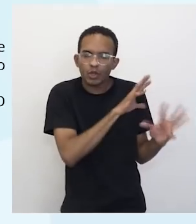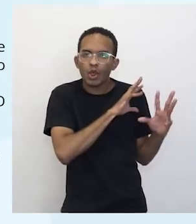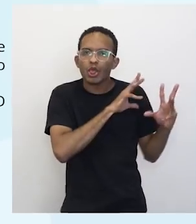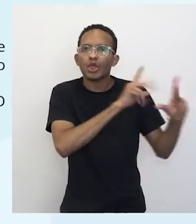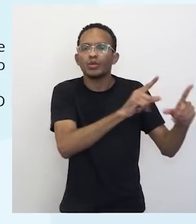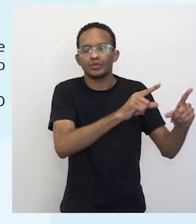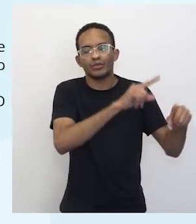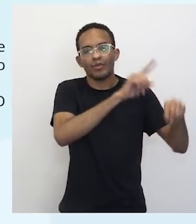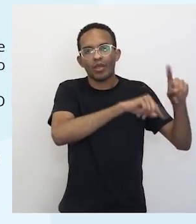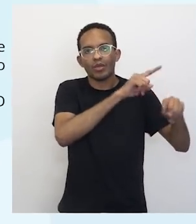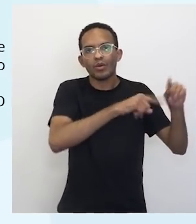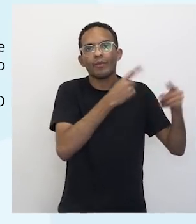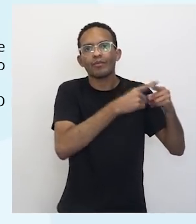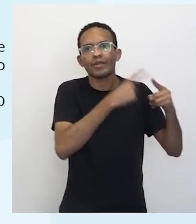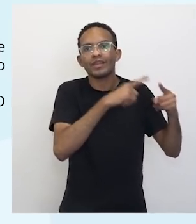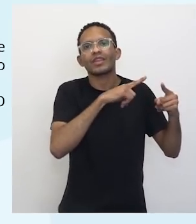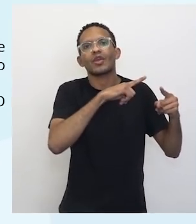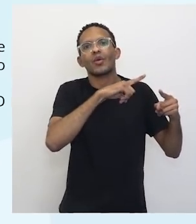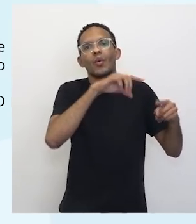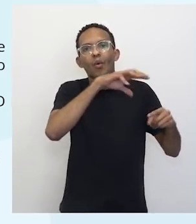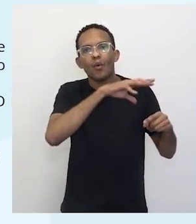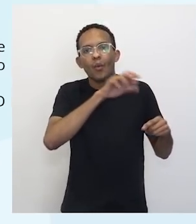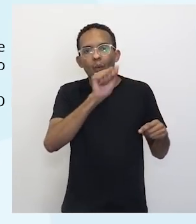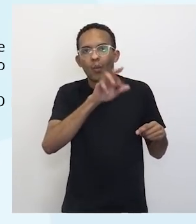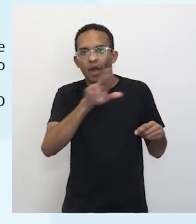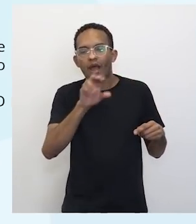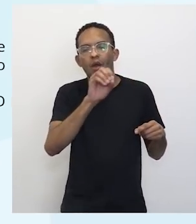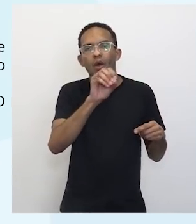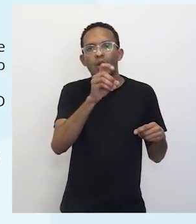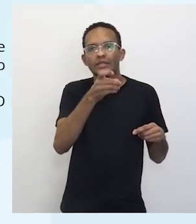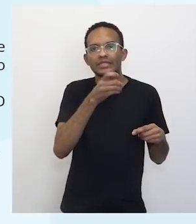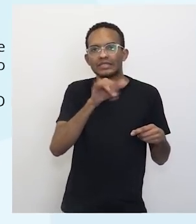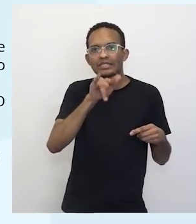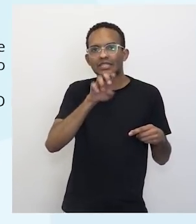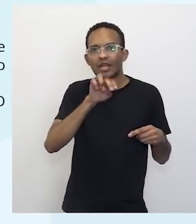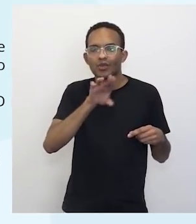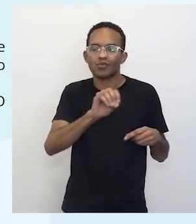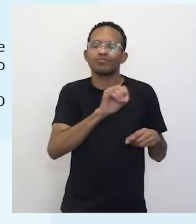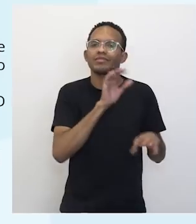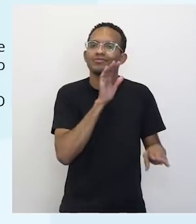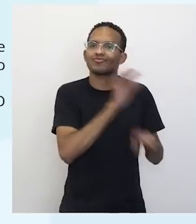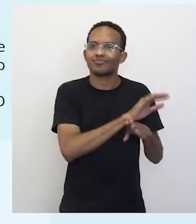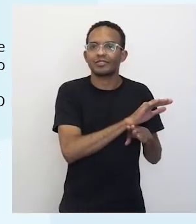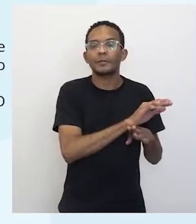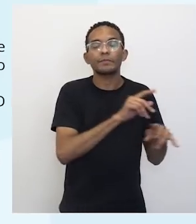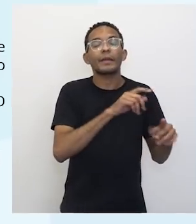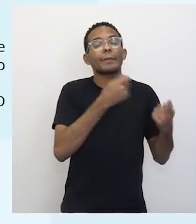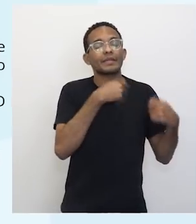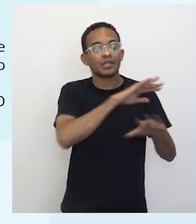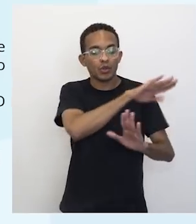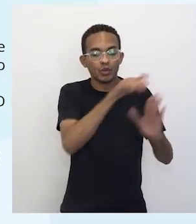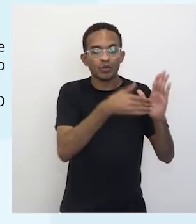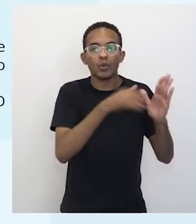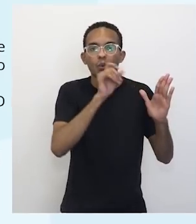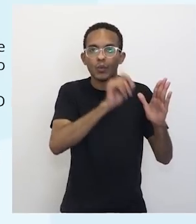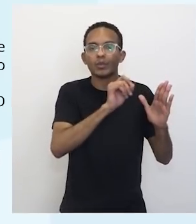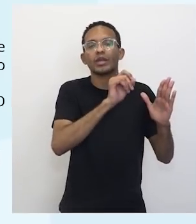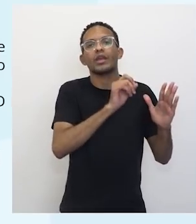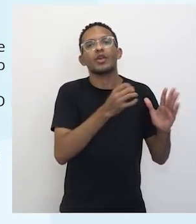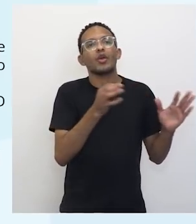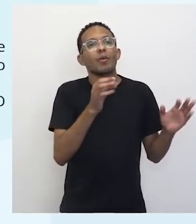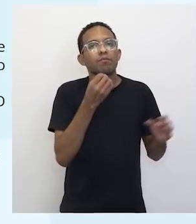tenho todo o oxigênio suficiente para isso. Então, na combustão completa, eu tenho que ter quantidade